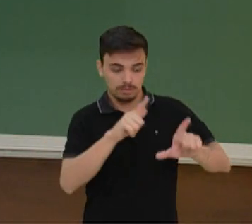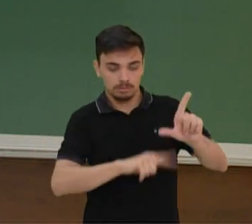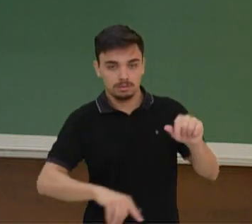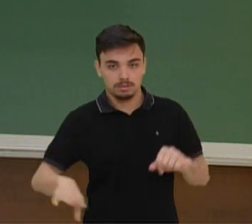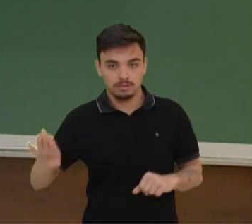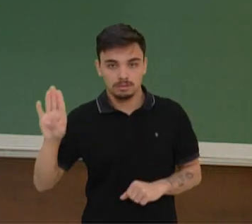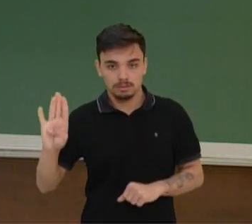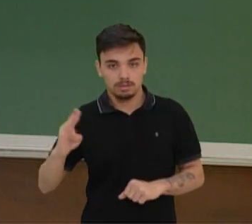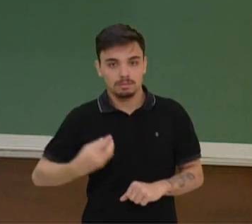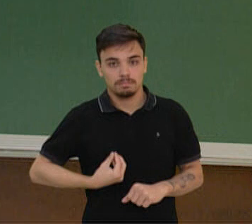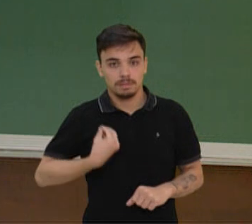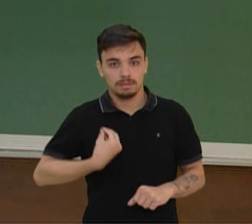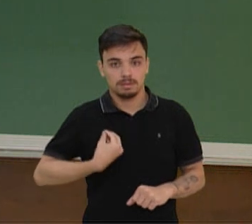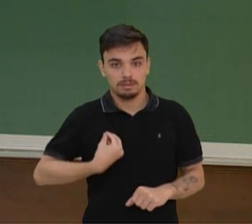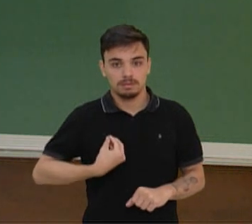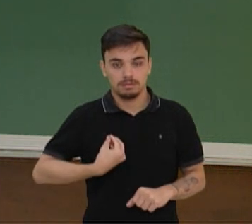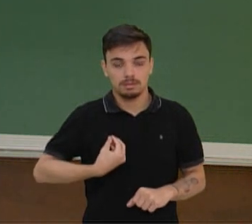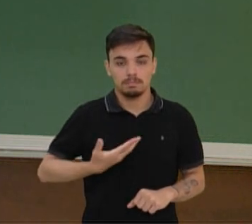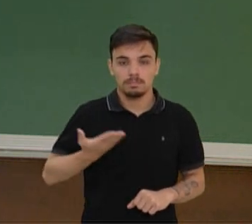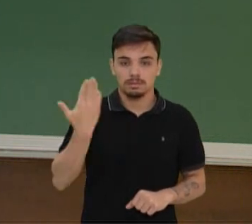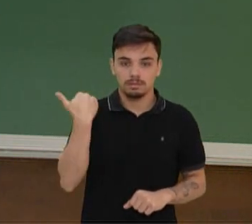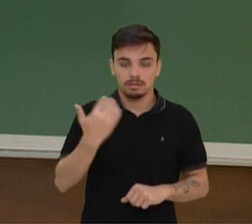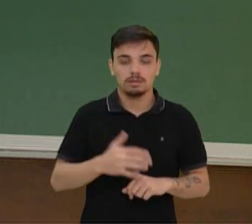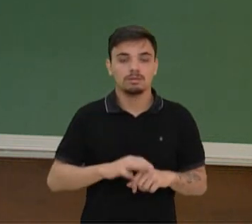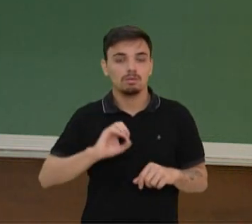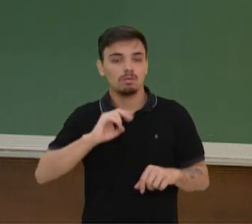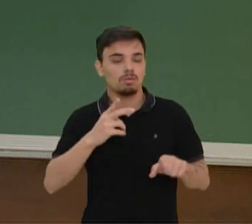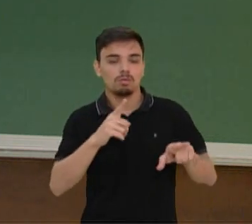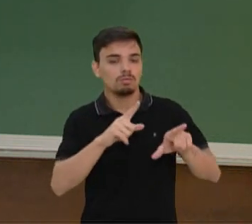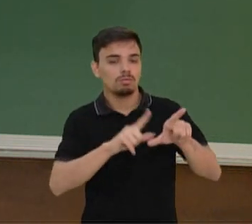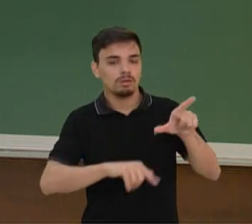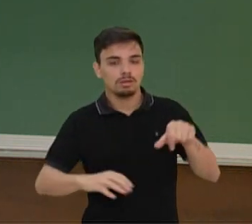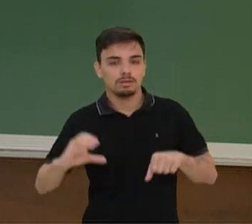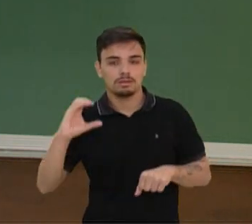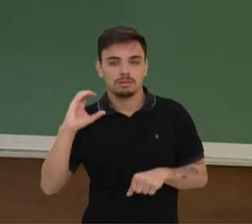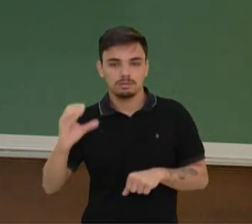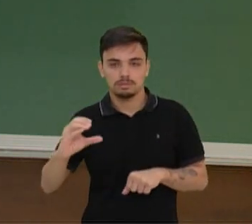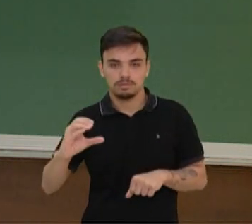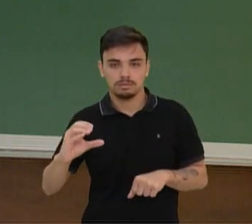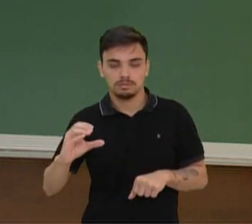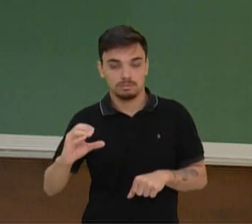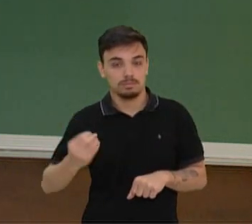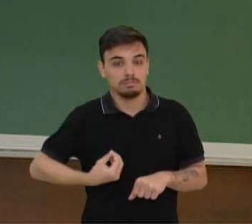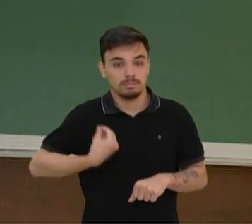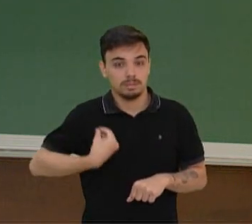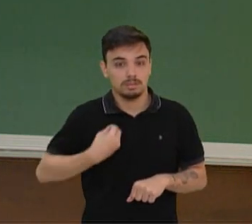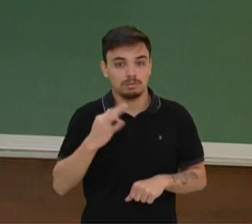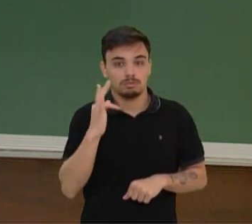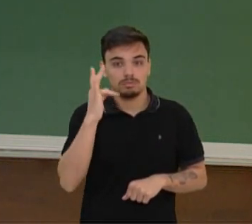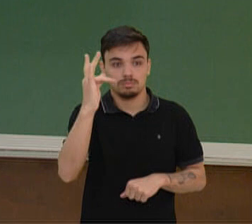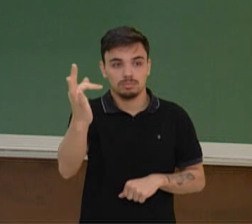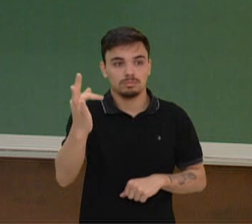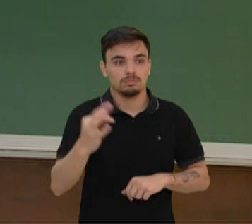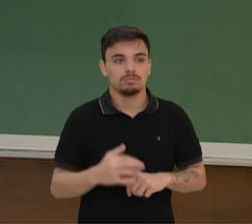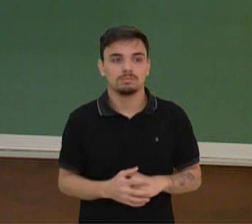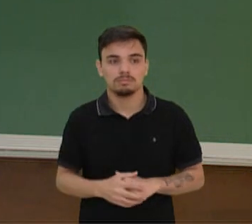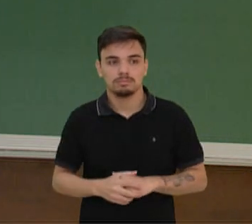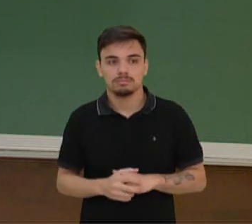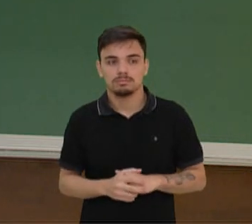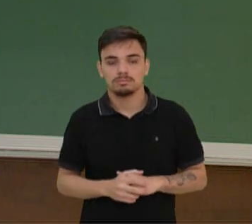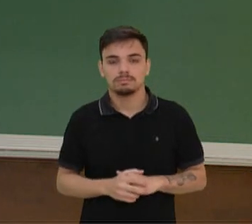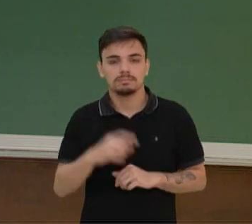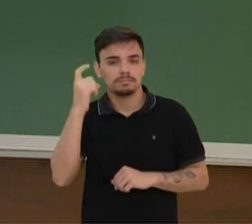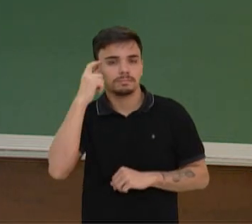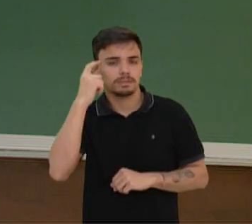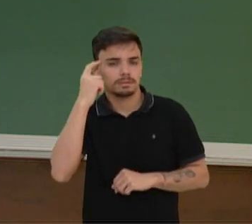no presente e passado. Ou letra C, está no presente e futuro. O que, que vocês acham?